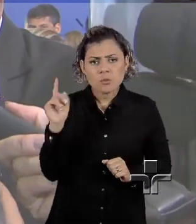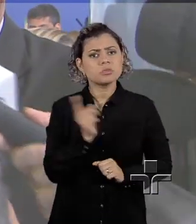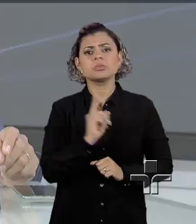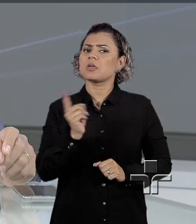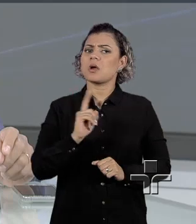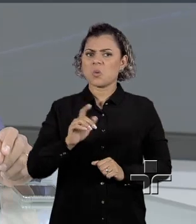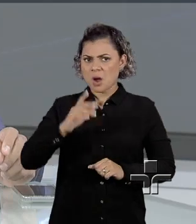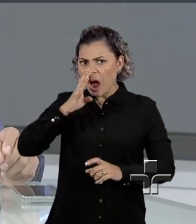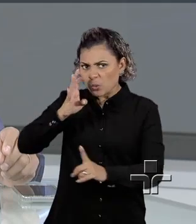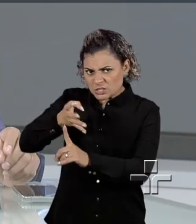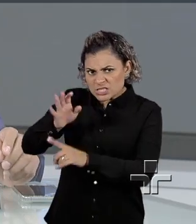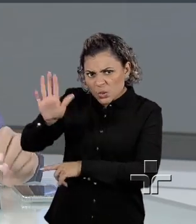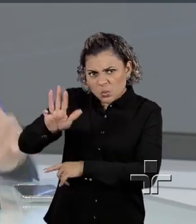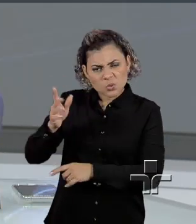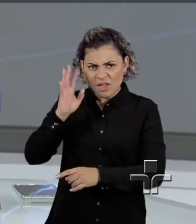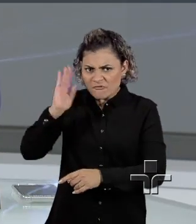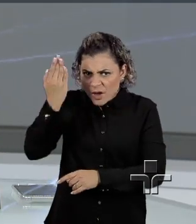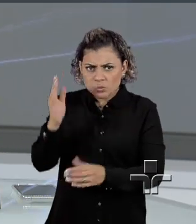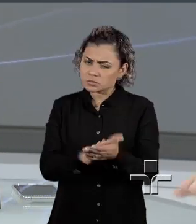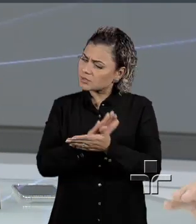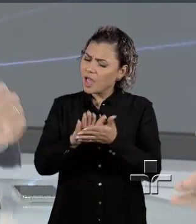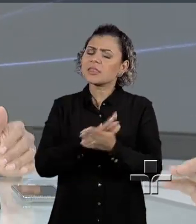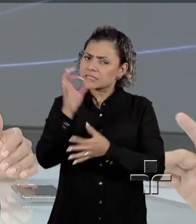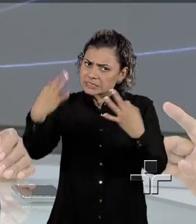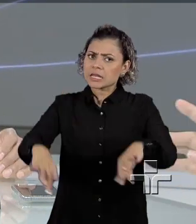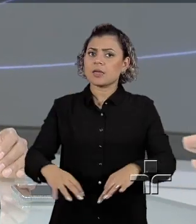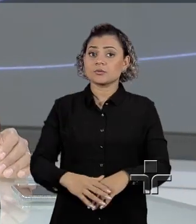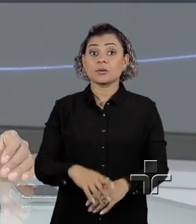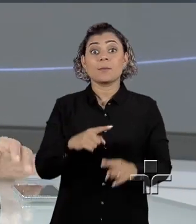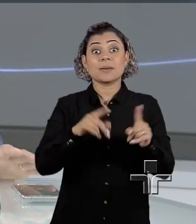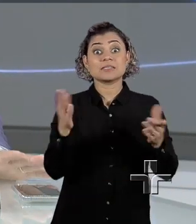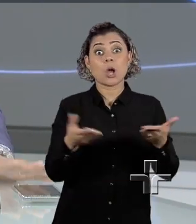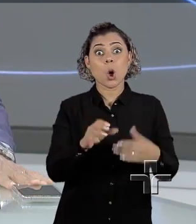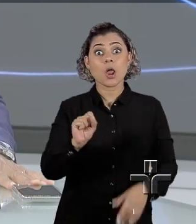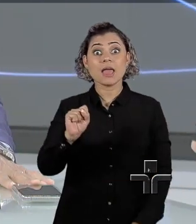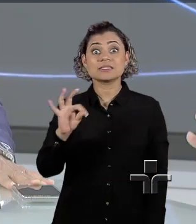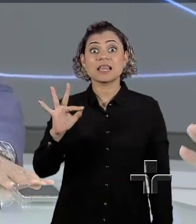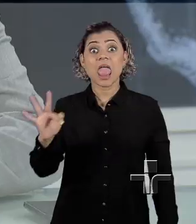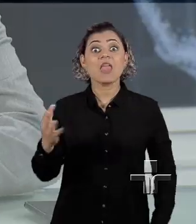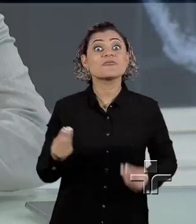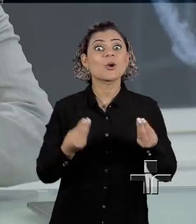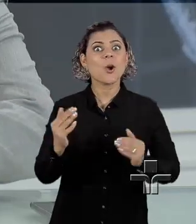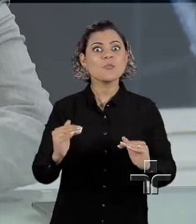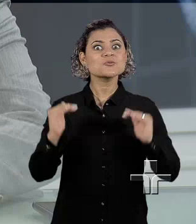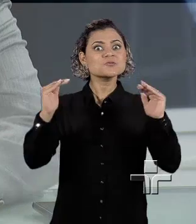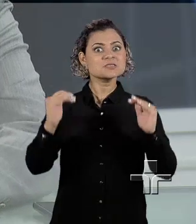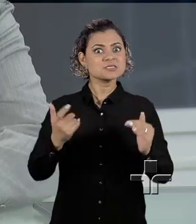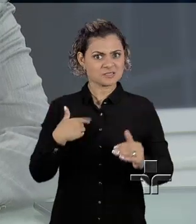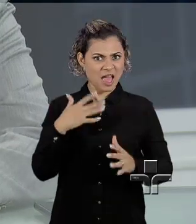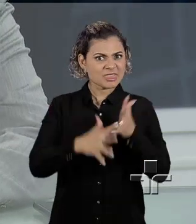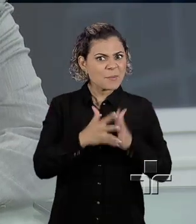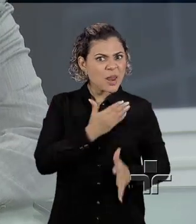Lula. Agora bateu no teto, né? Bateu na Corte Suprema, né, Gaudense? E aí? Veja bem. Compromete